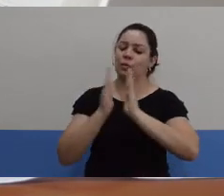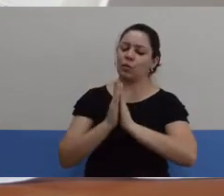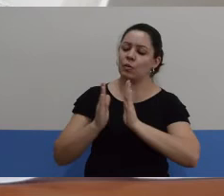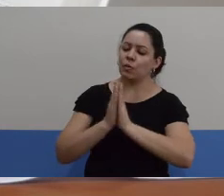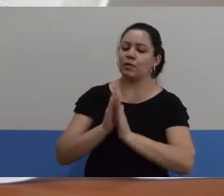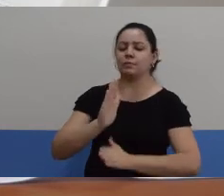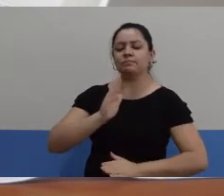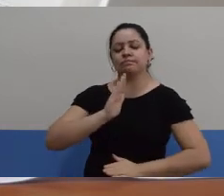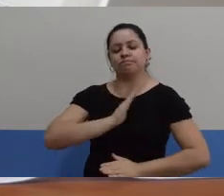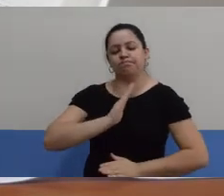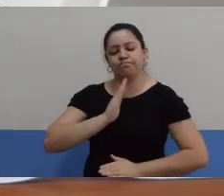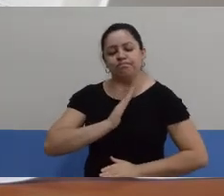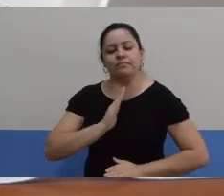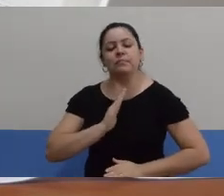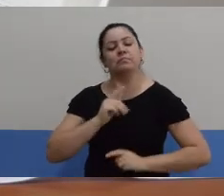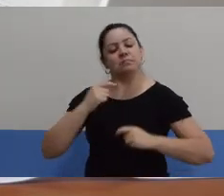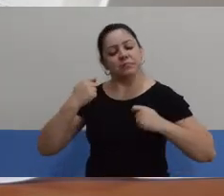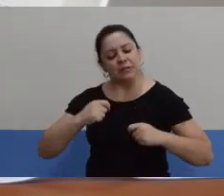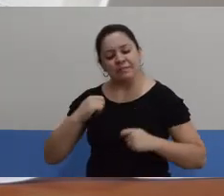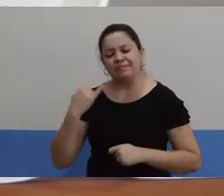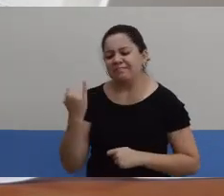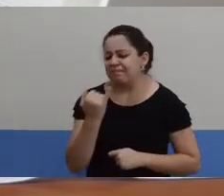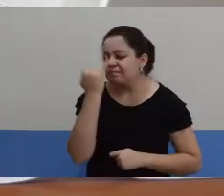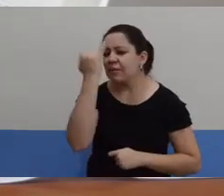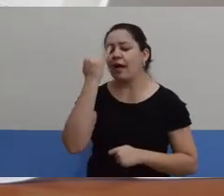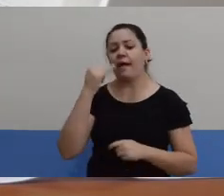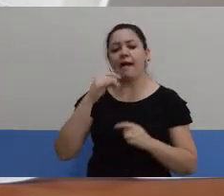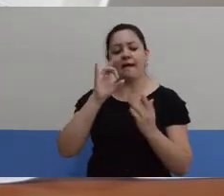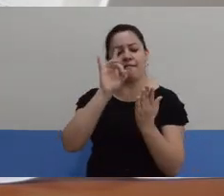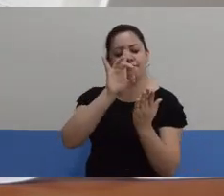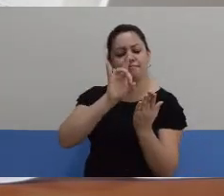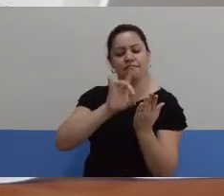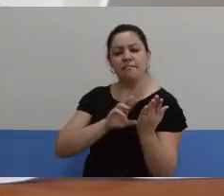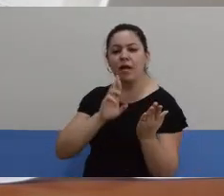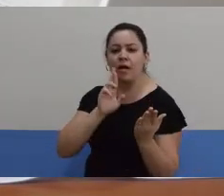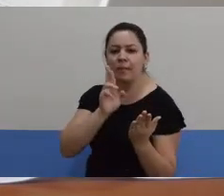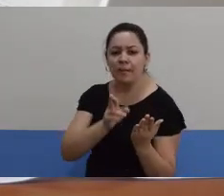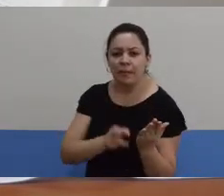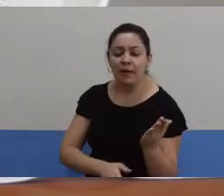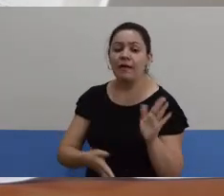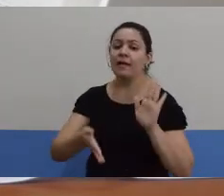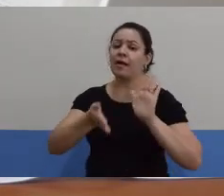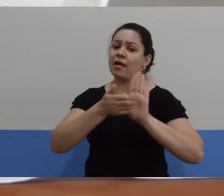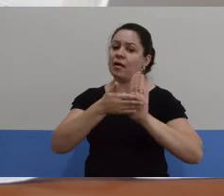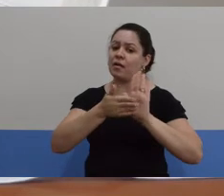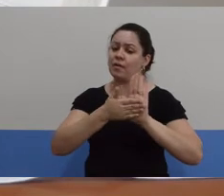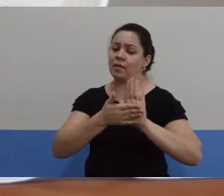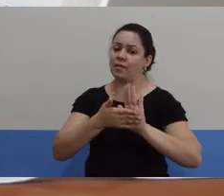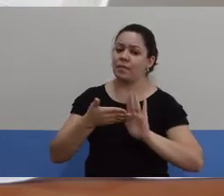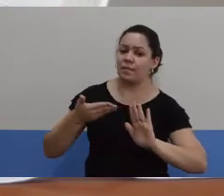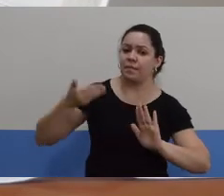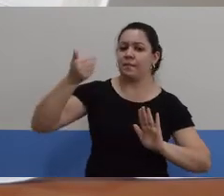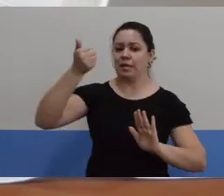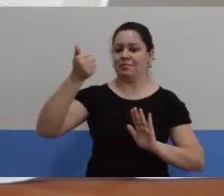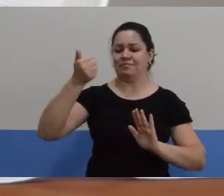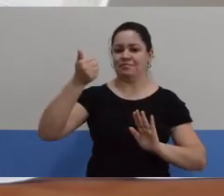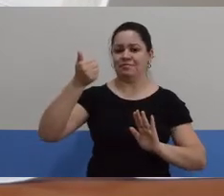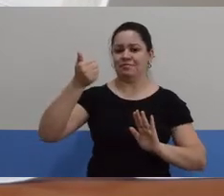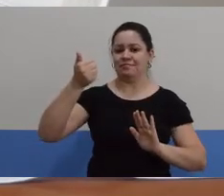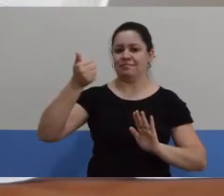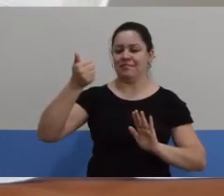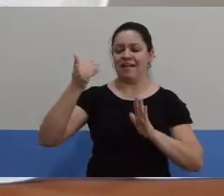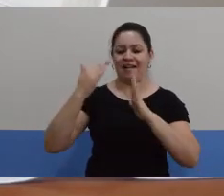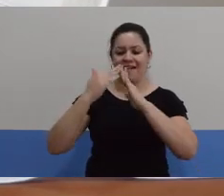deve permear cada resposta e cada proposta de melhorar igreja, o que